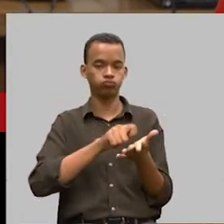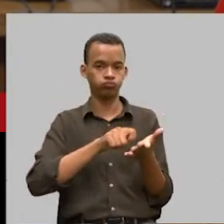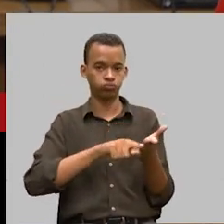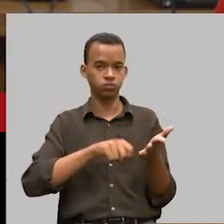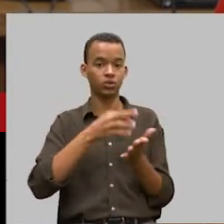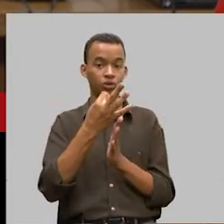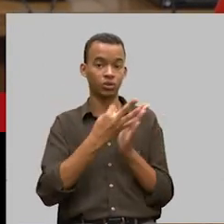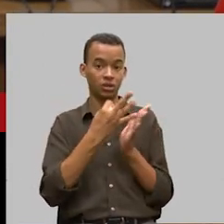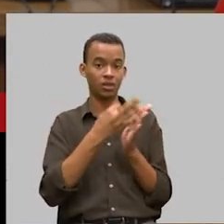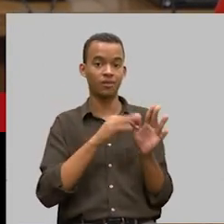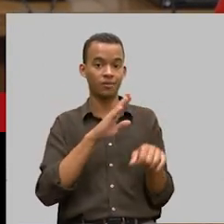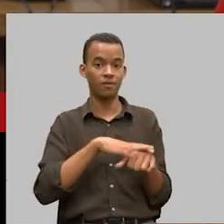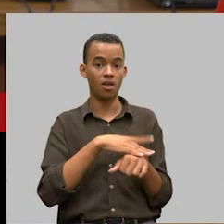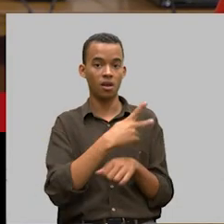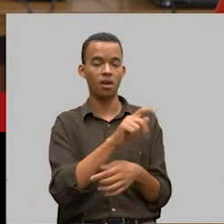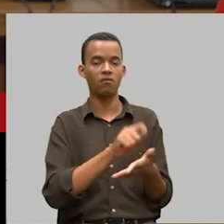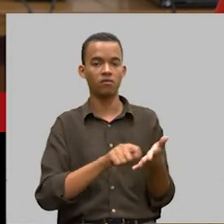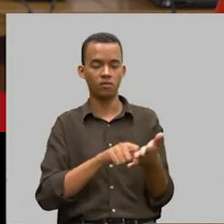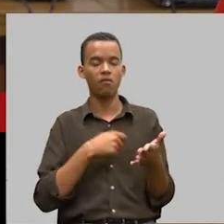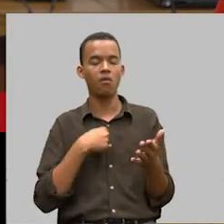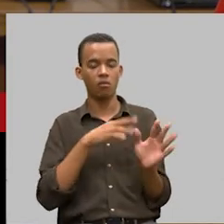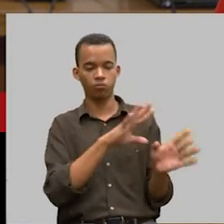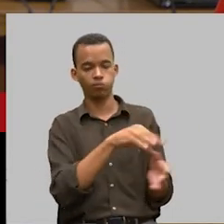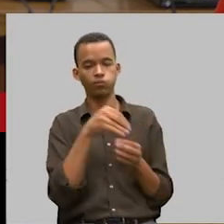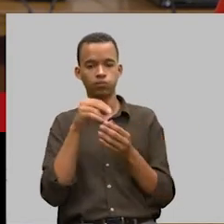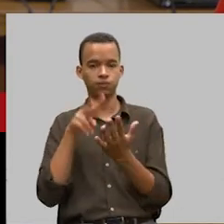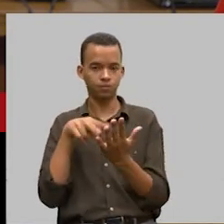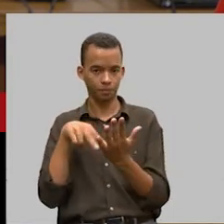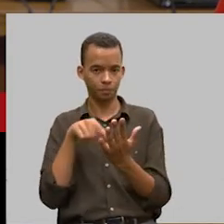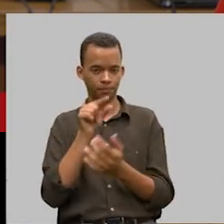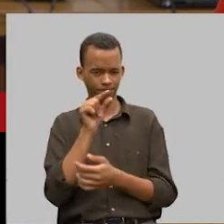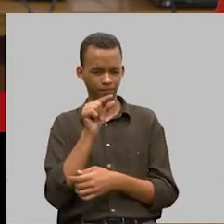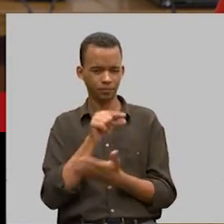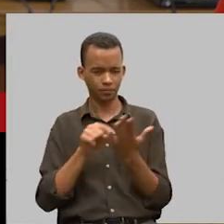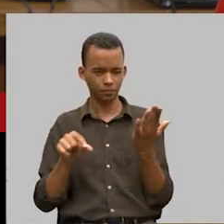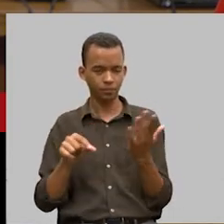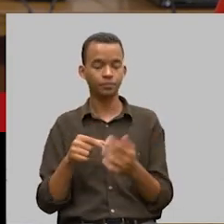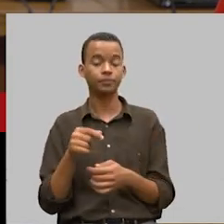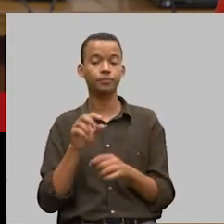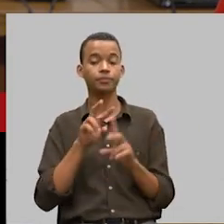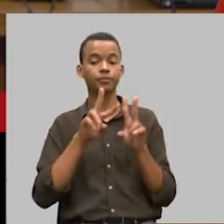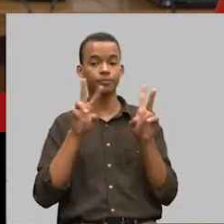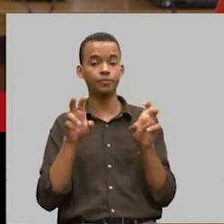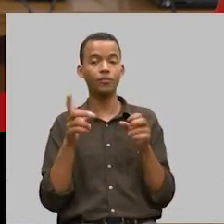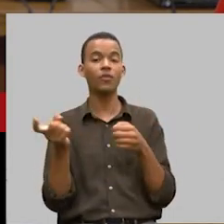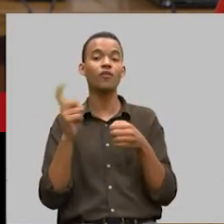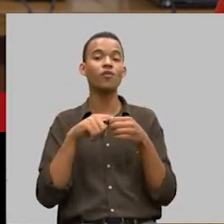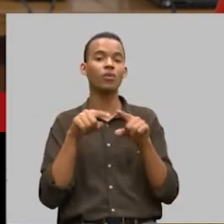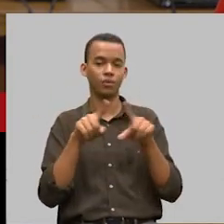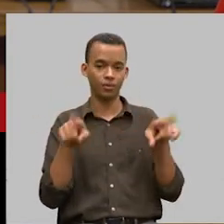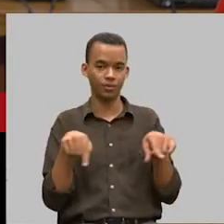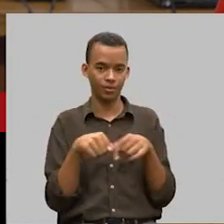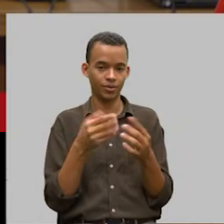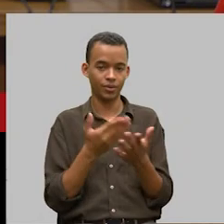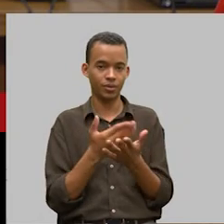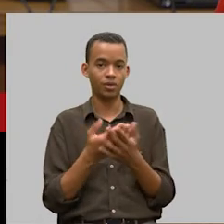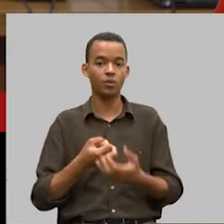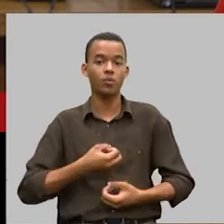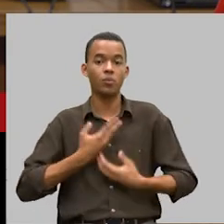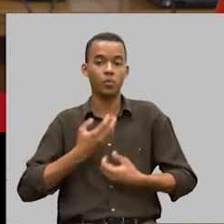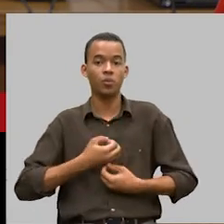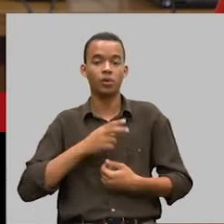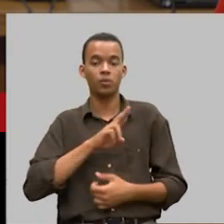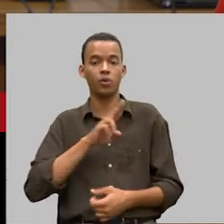ler um trecho aqui e o texto se chama de volta à sala de aula pronera poema memória